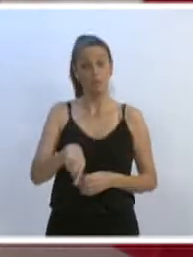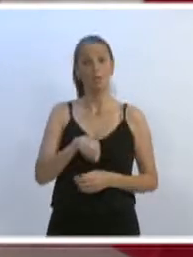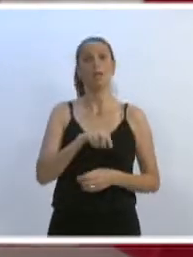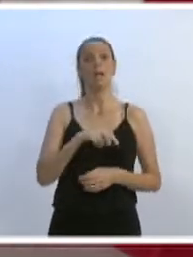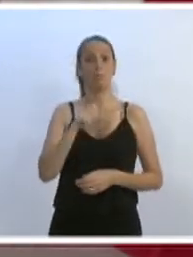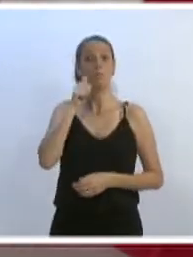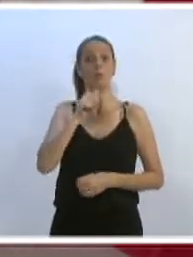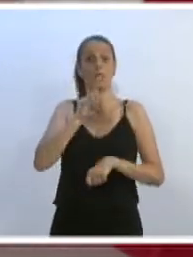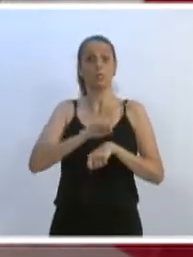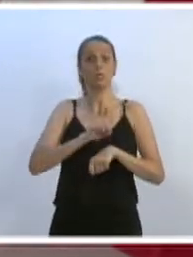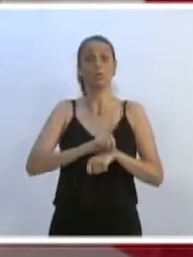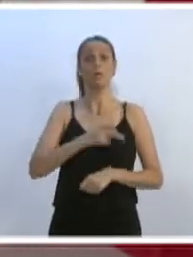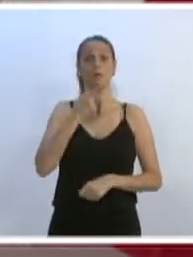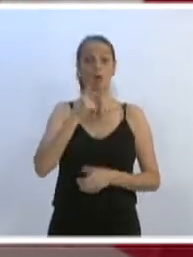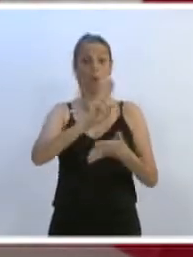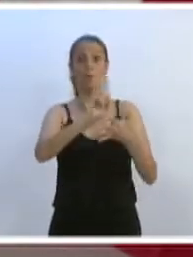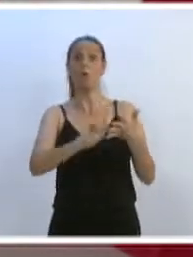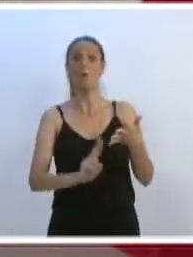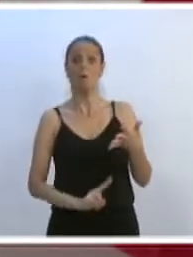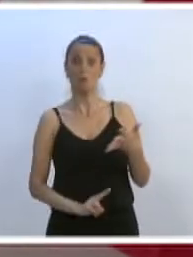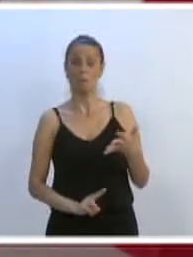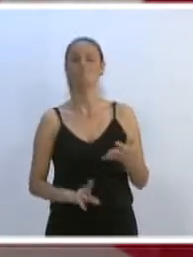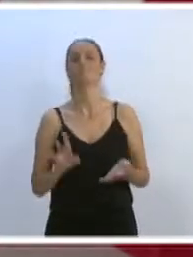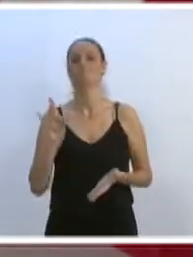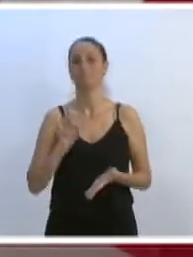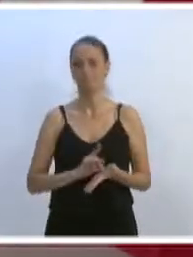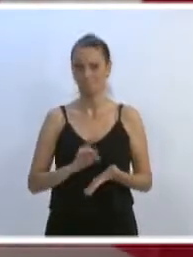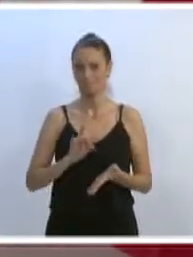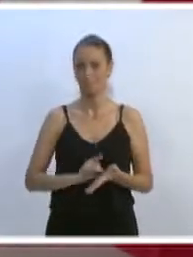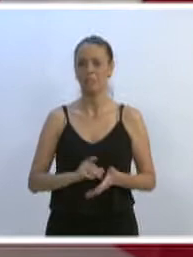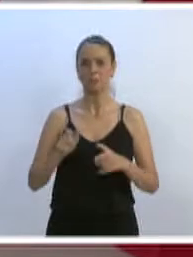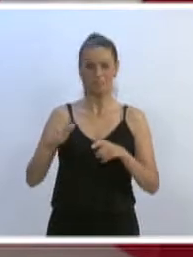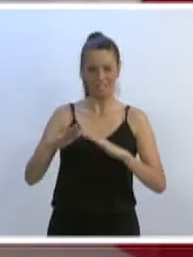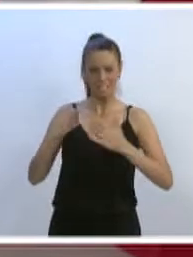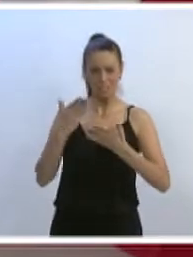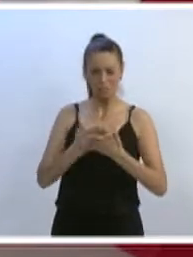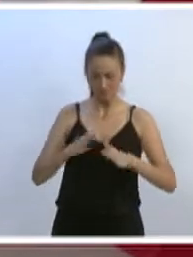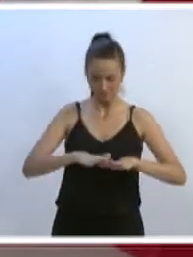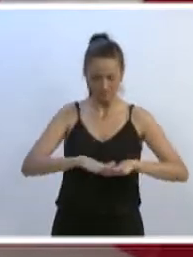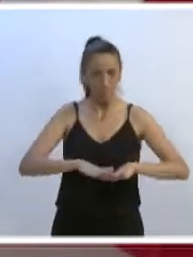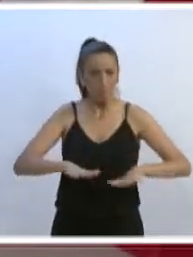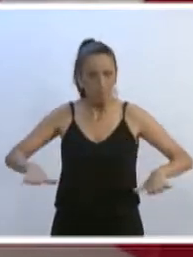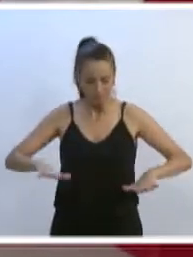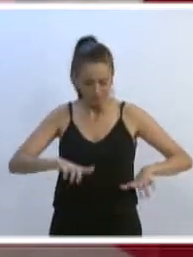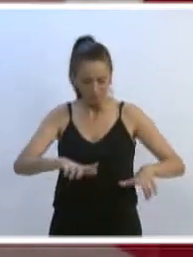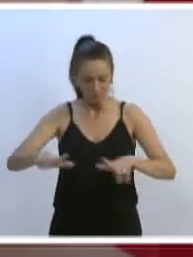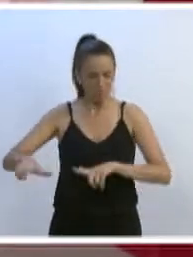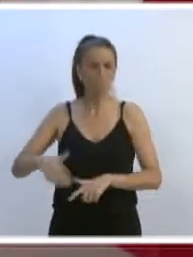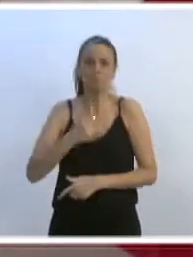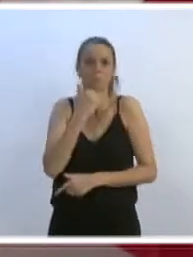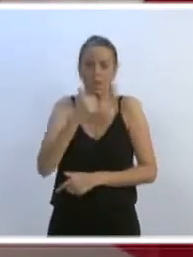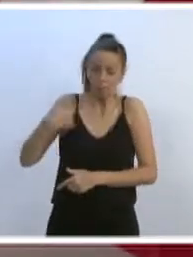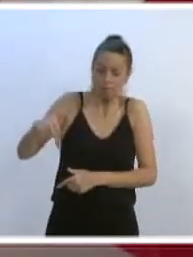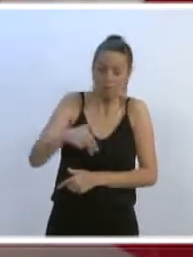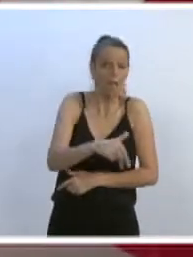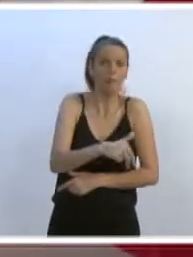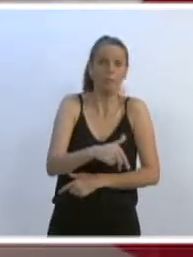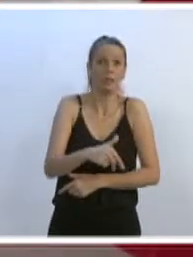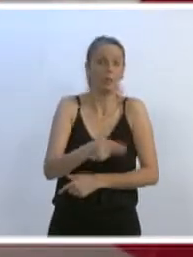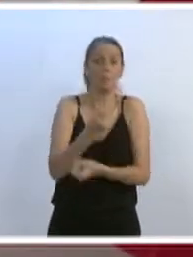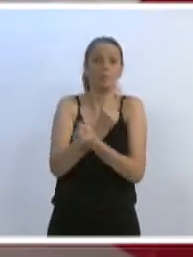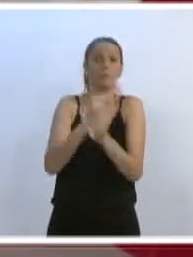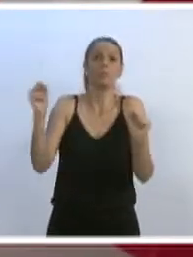me falou que você fala muito bem o piso da quadra ela realmente não tem mais condições de ser usado nem para caminhada muito menos para jogar bola